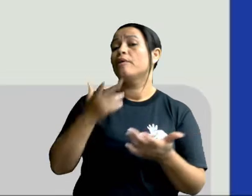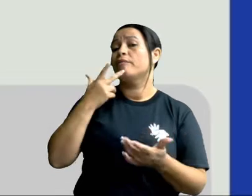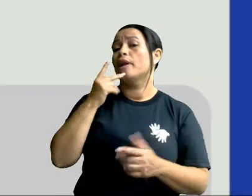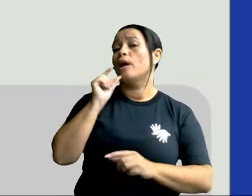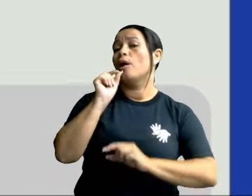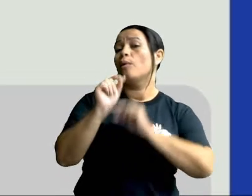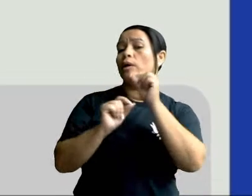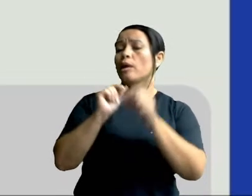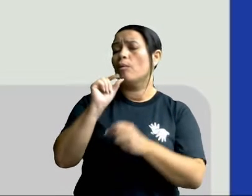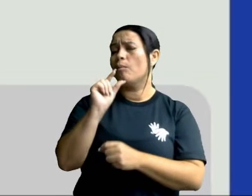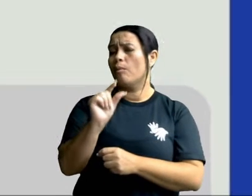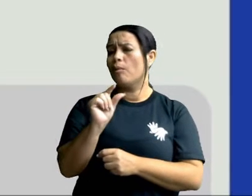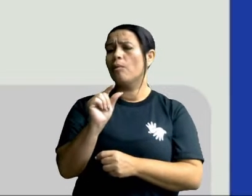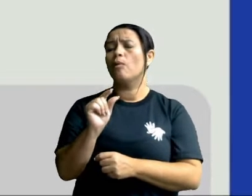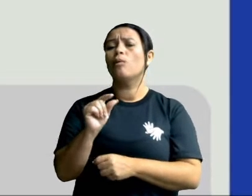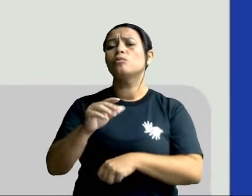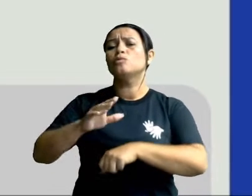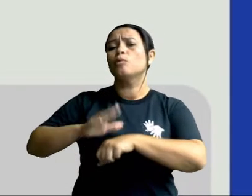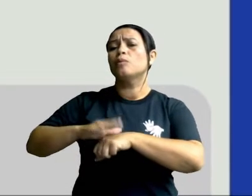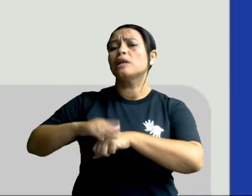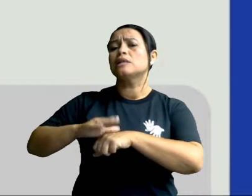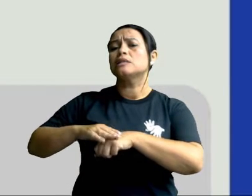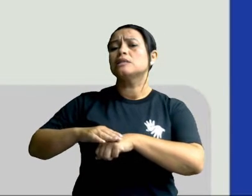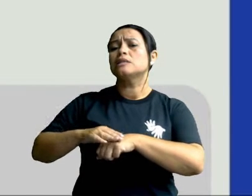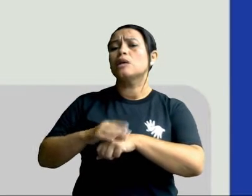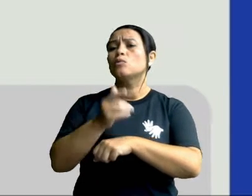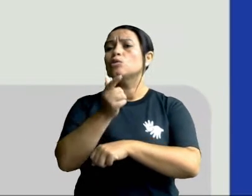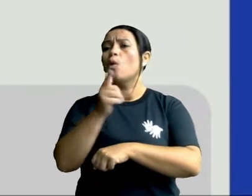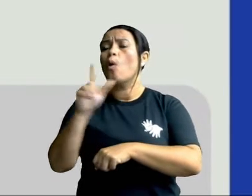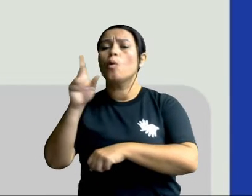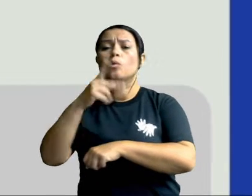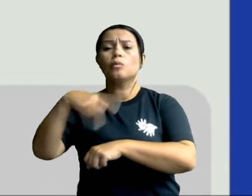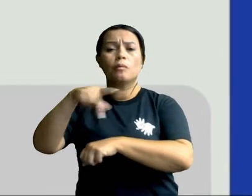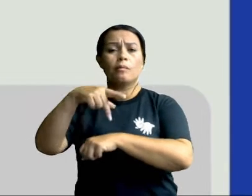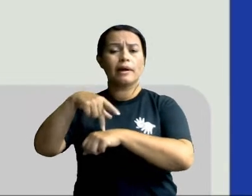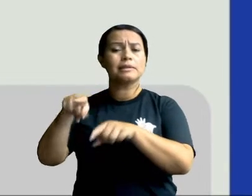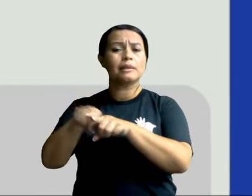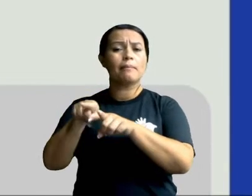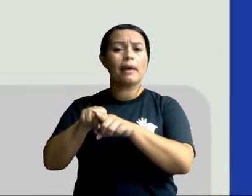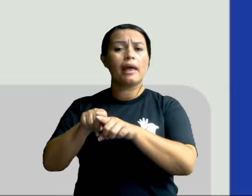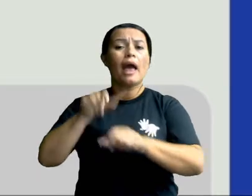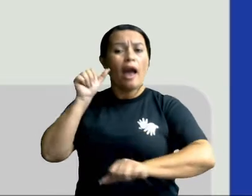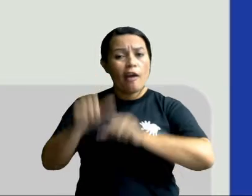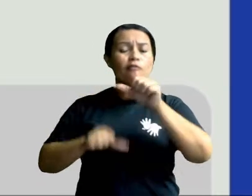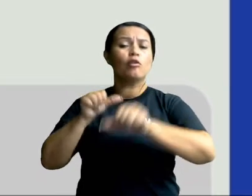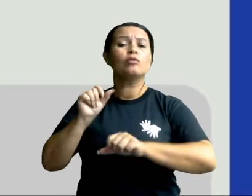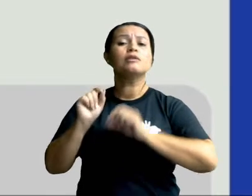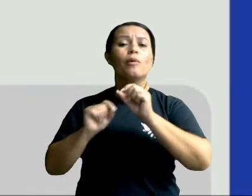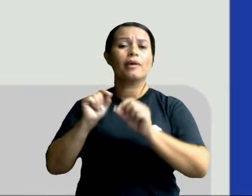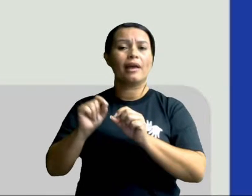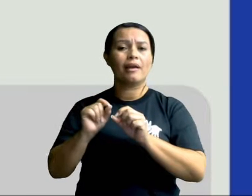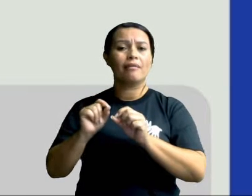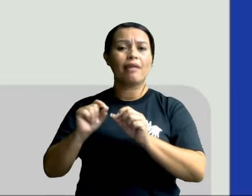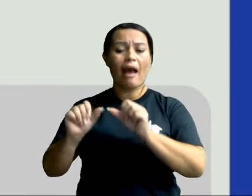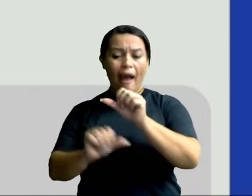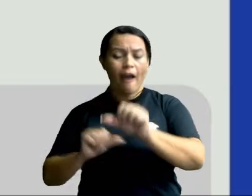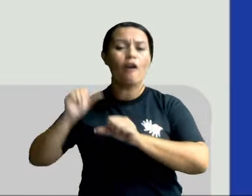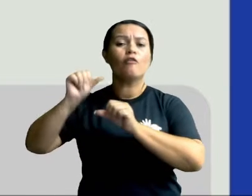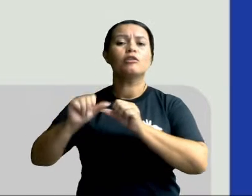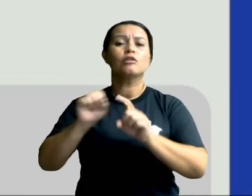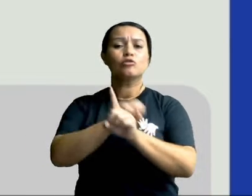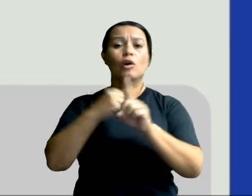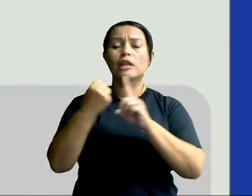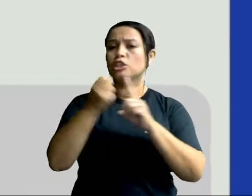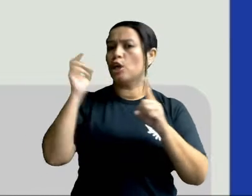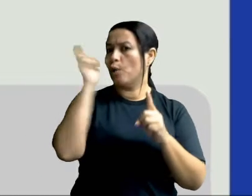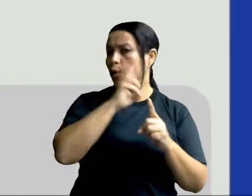Vamos falar um pouco também sobre a dominação estrangeira e a Revolução Socialista. Rússia,